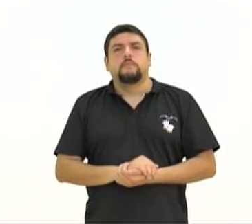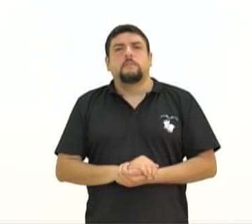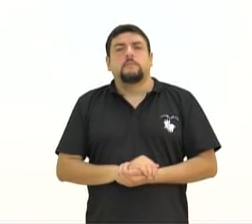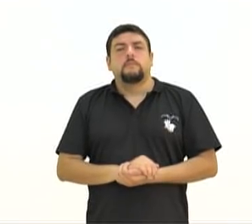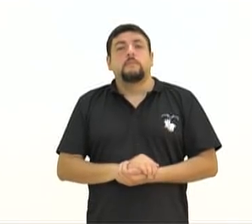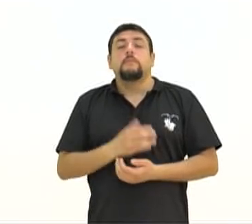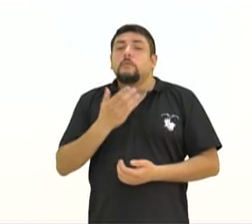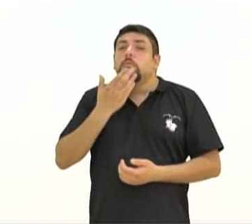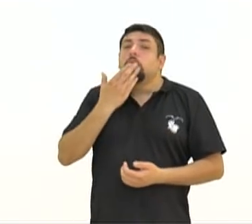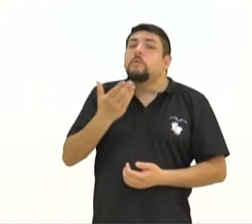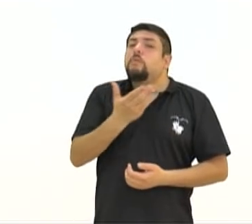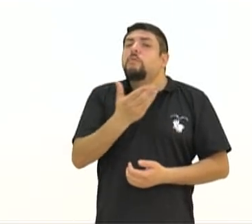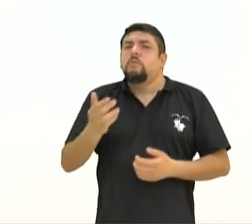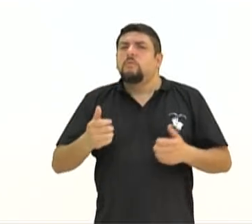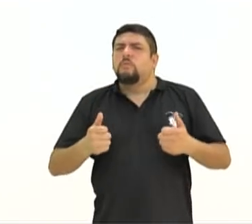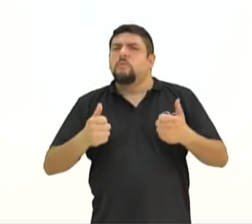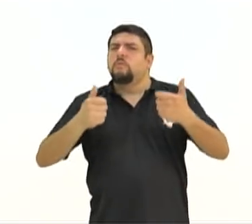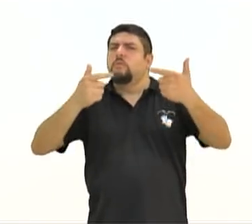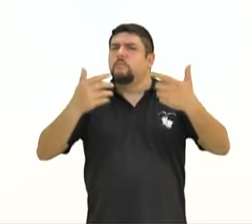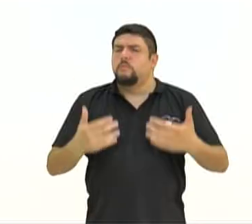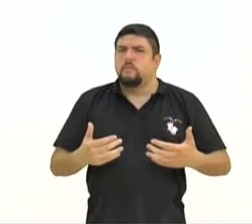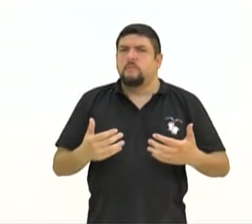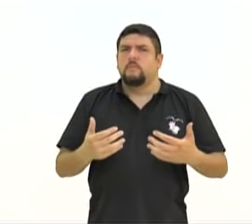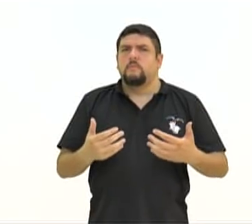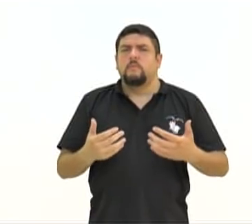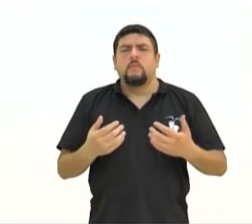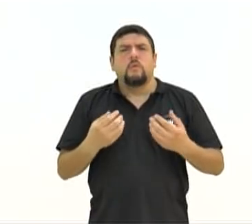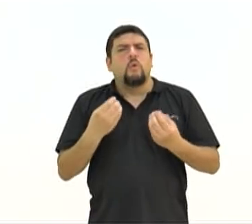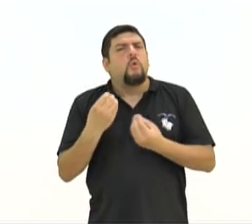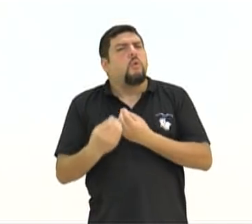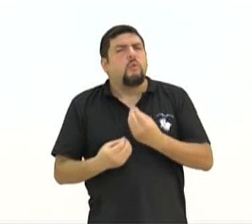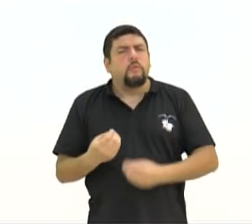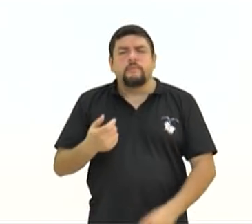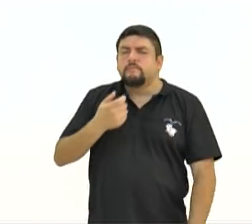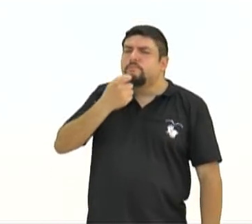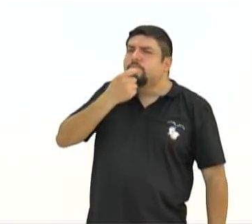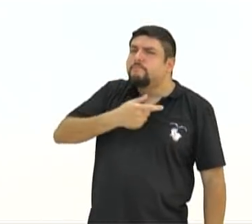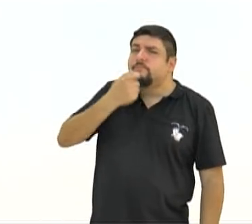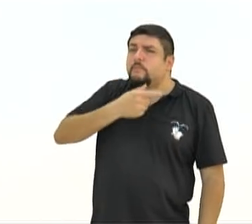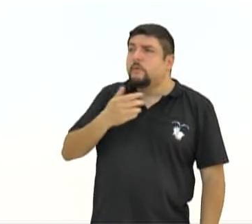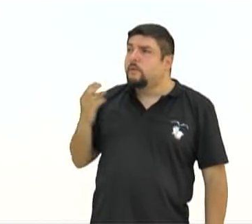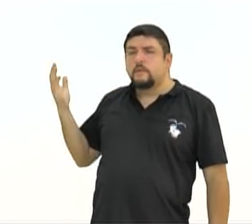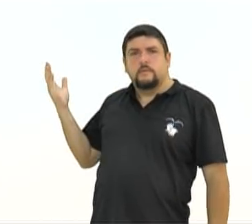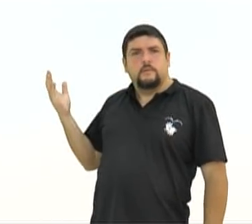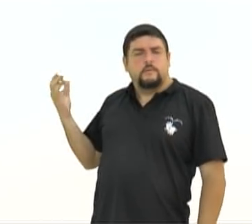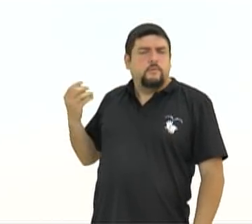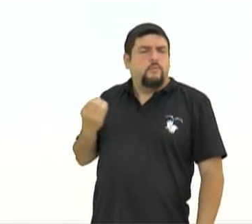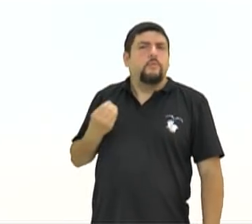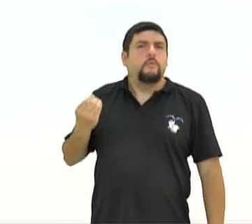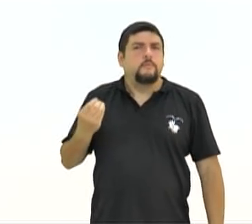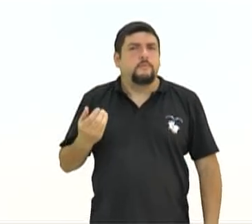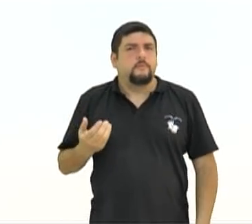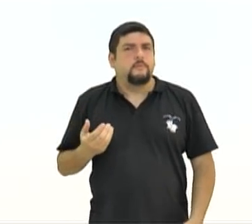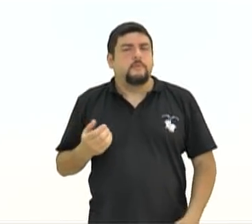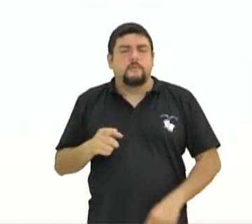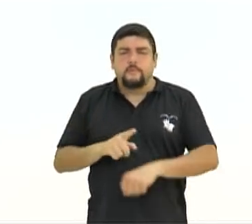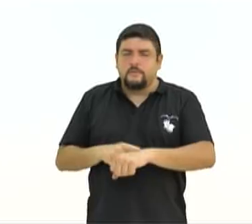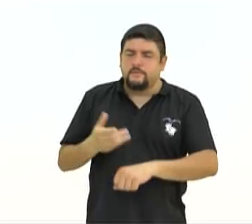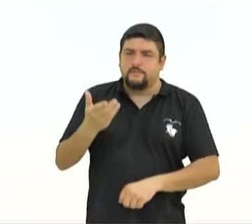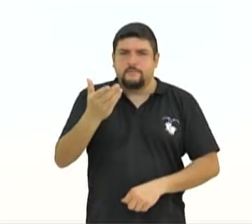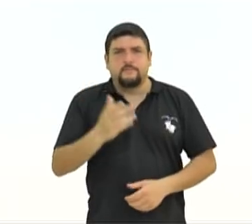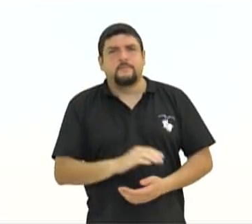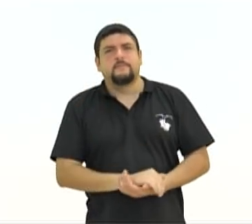vou pedir para vocês explicarem de que forma que foi construído o humor, né, nesse quadrinho. Mais um tempo para